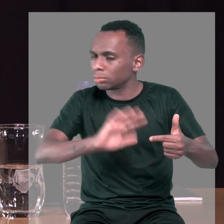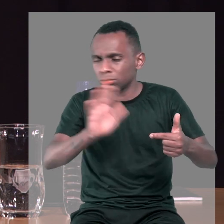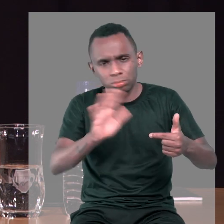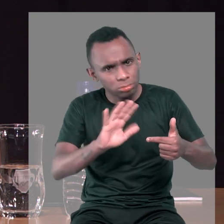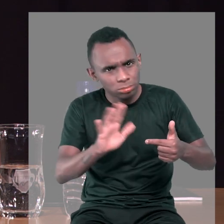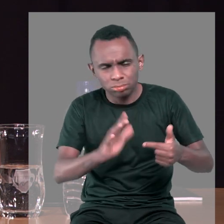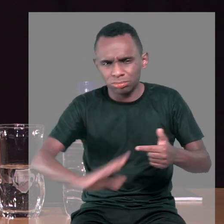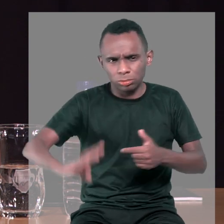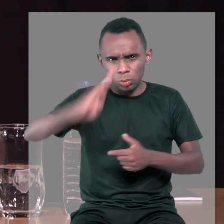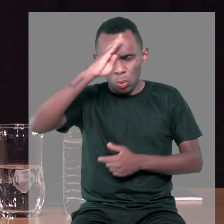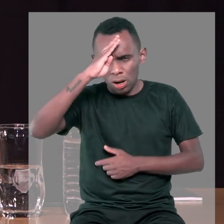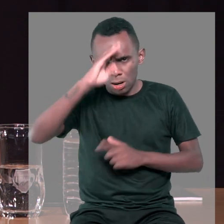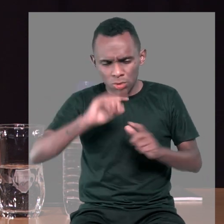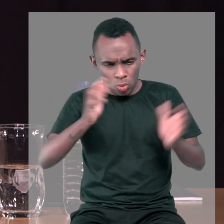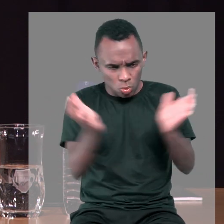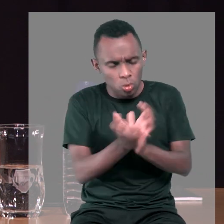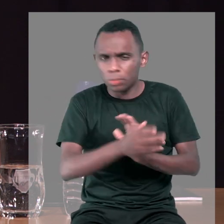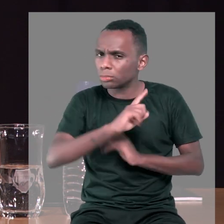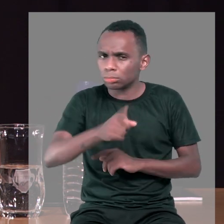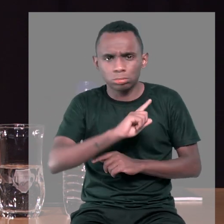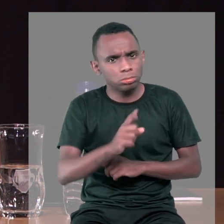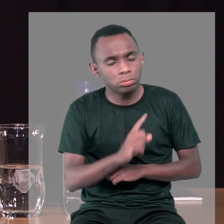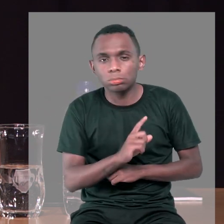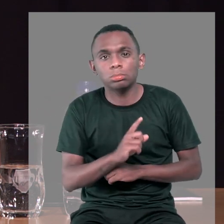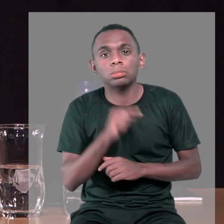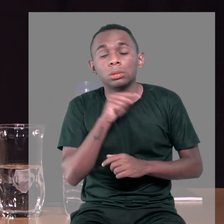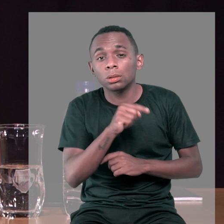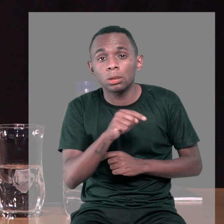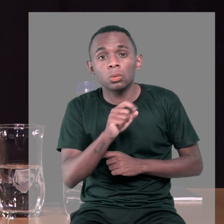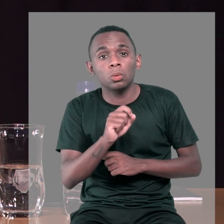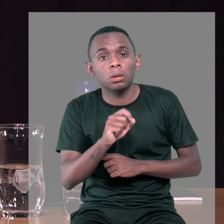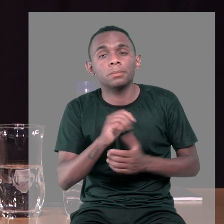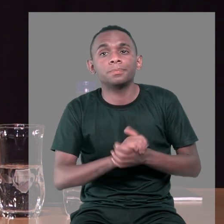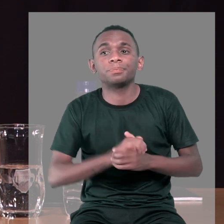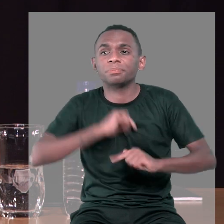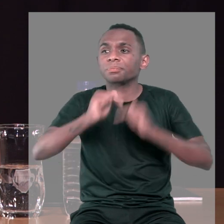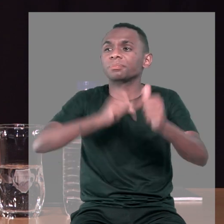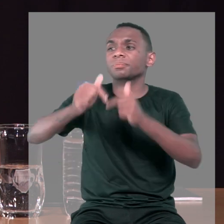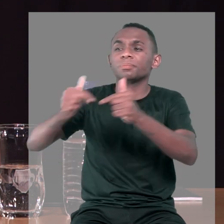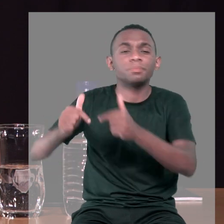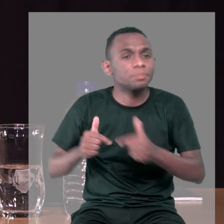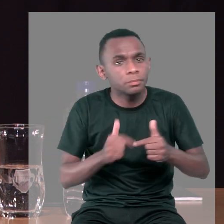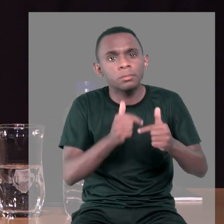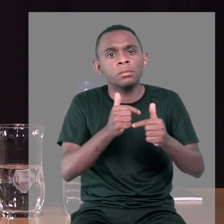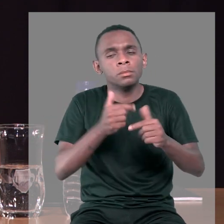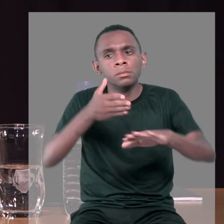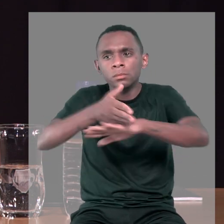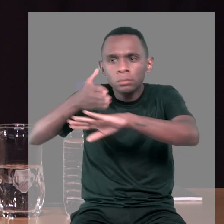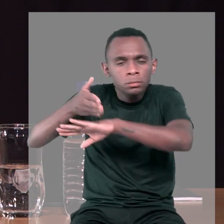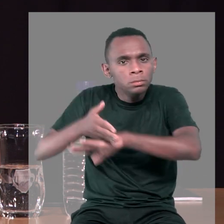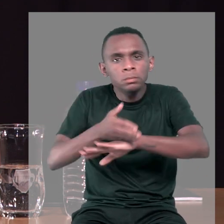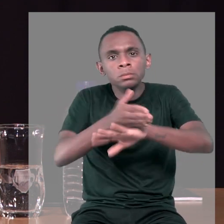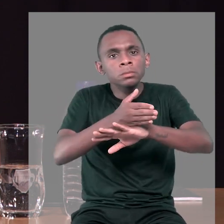era, sobretudo, um burocrata, um homem de gabinete. E um burocrata